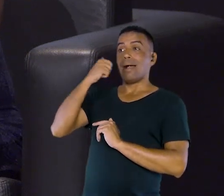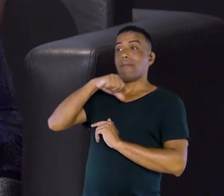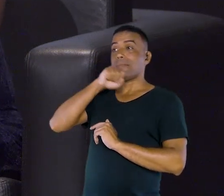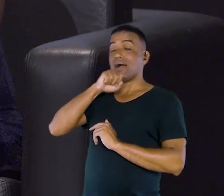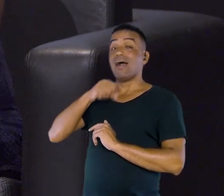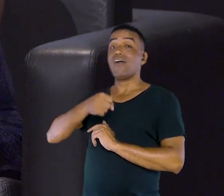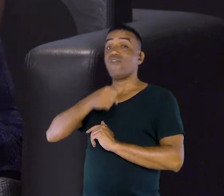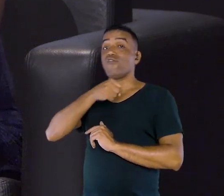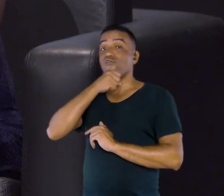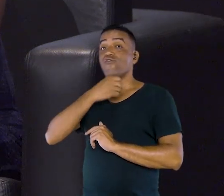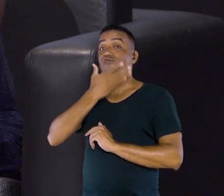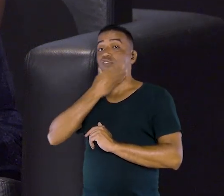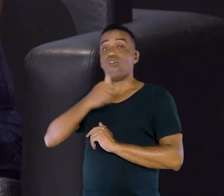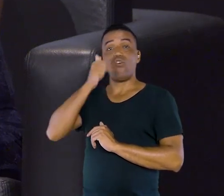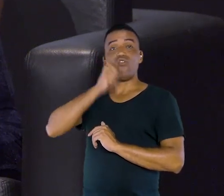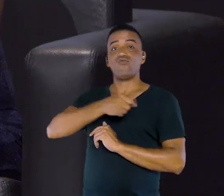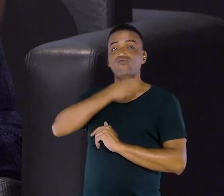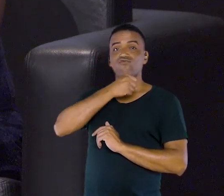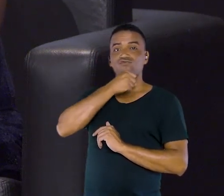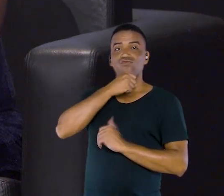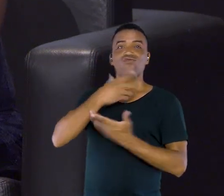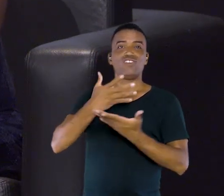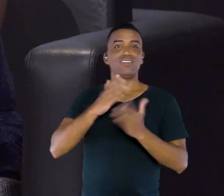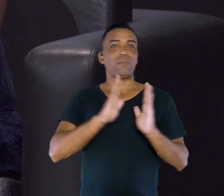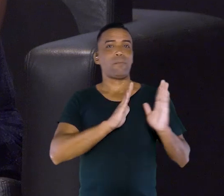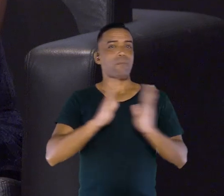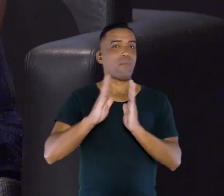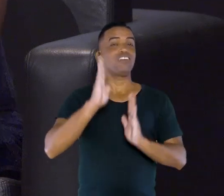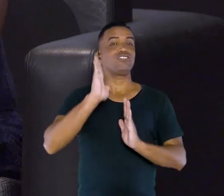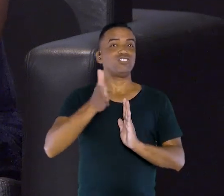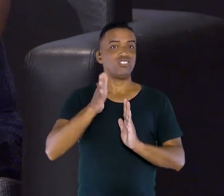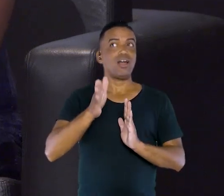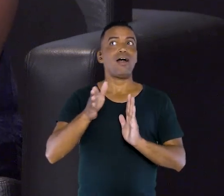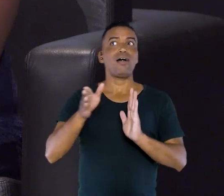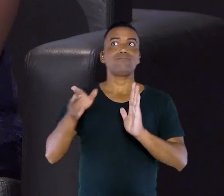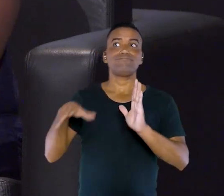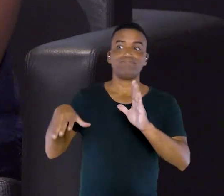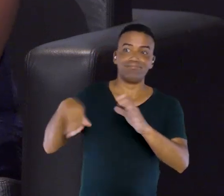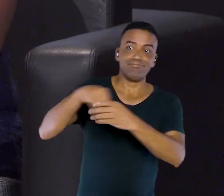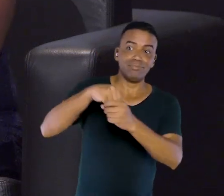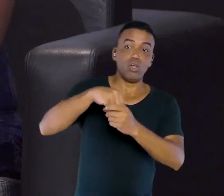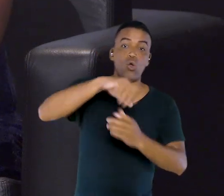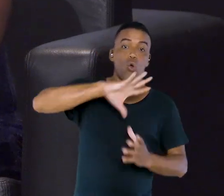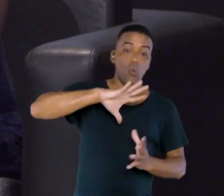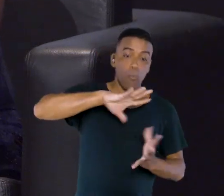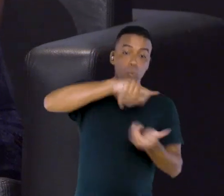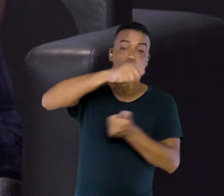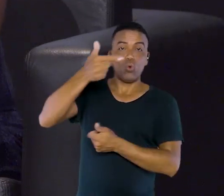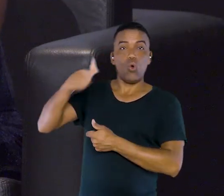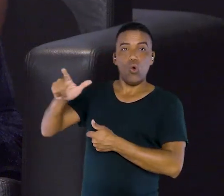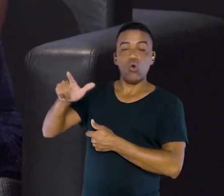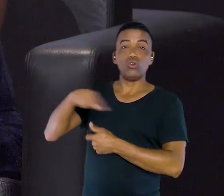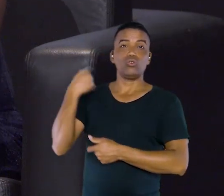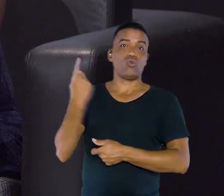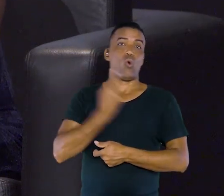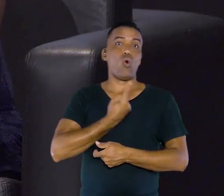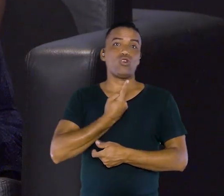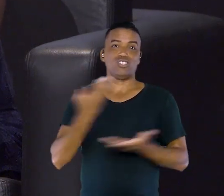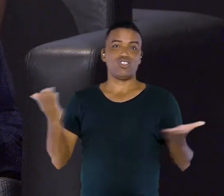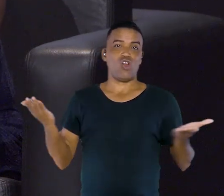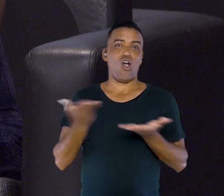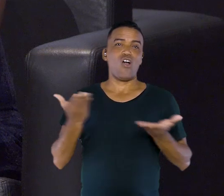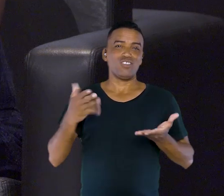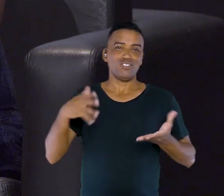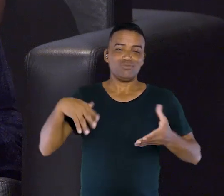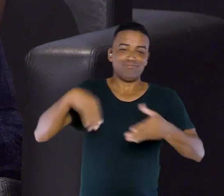e avós, né? E saber que esse momento já fez parte de outros mundos e hoje ela faz parte do